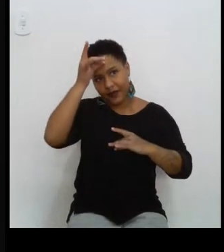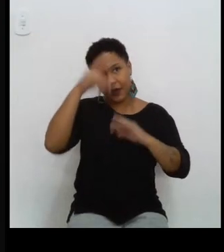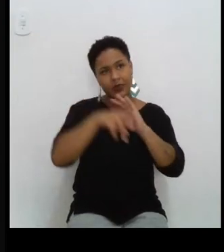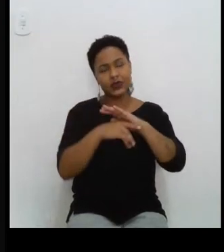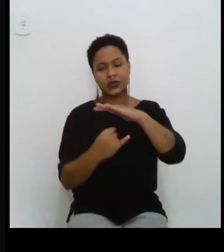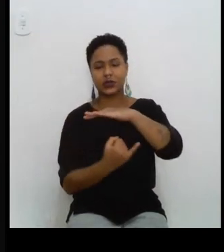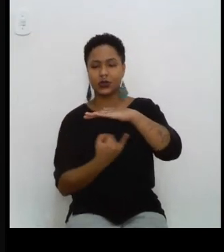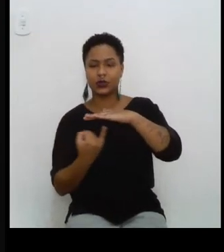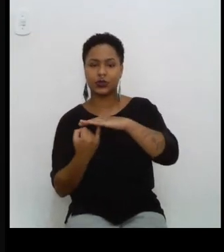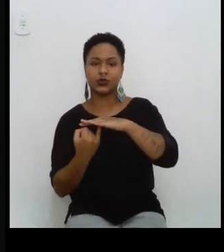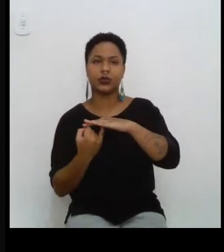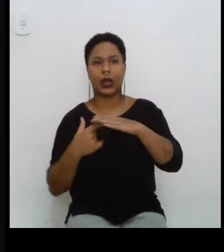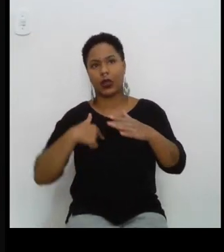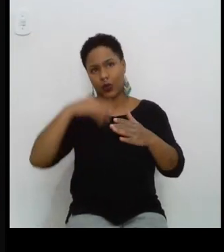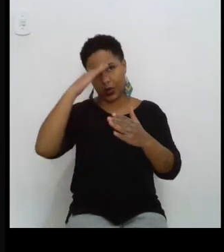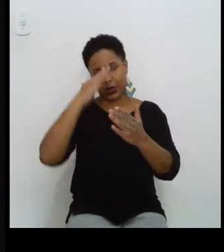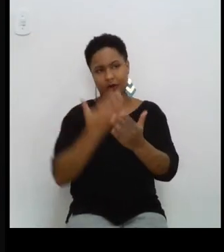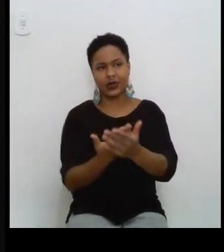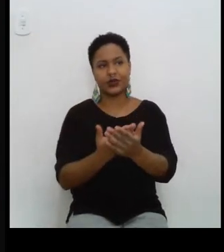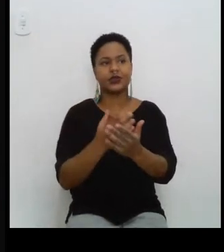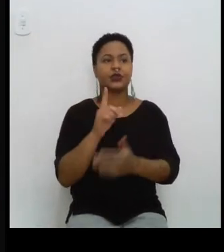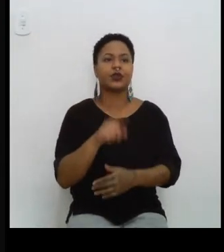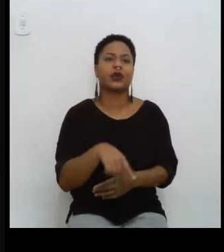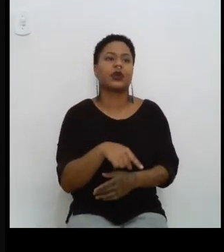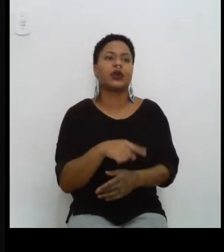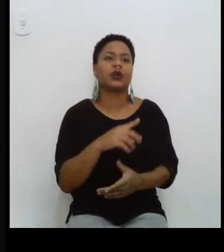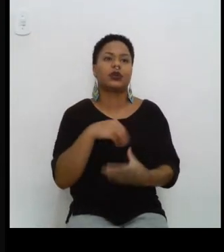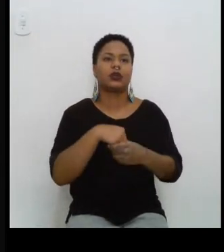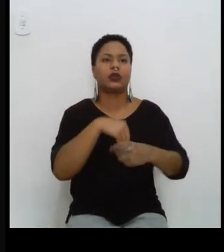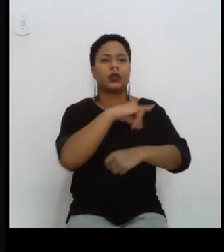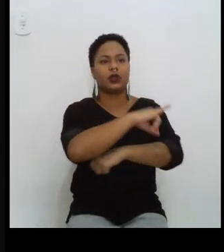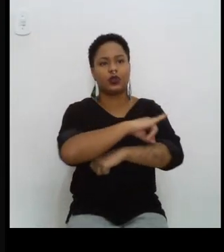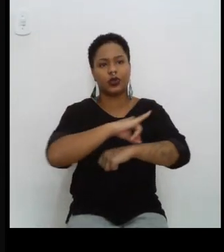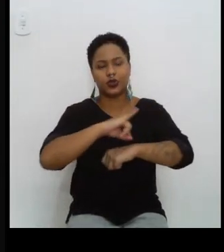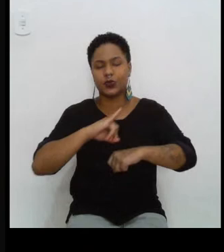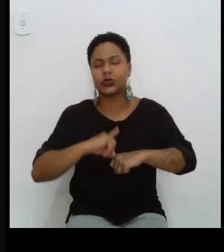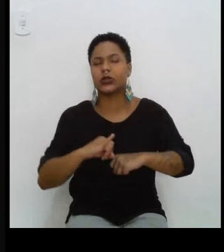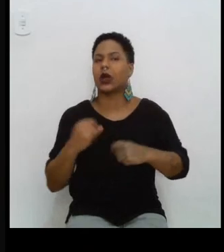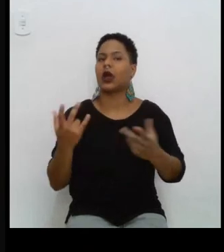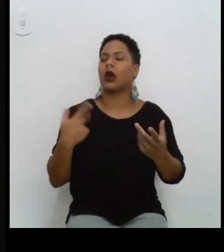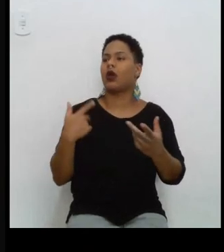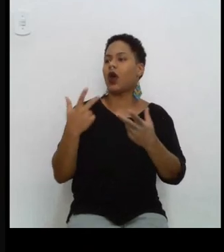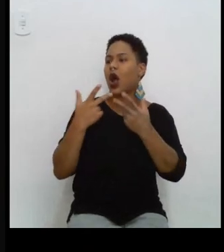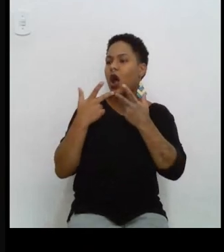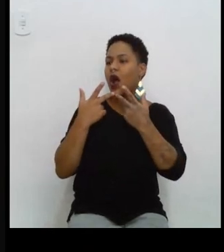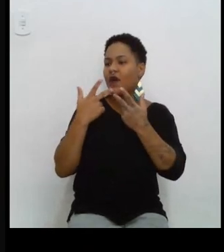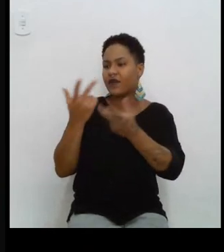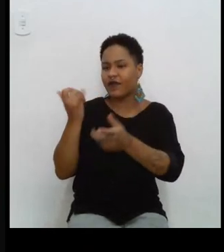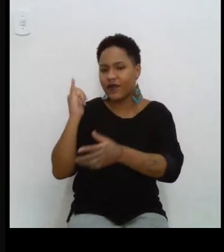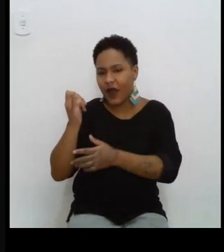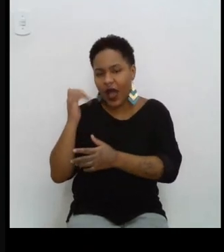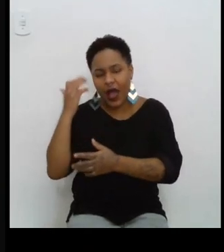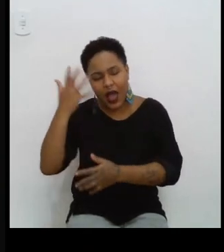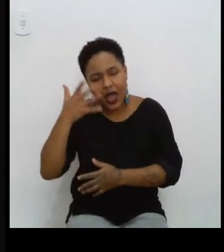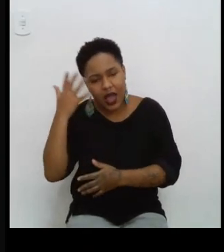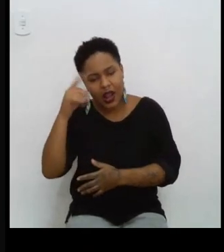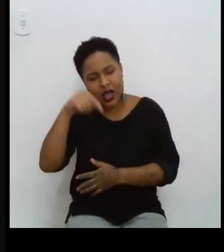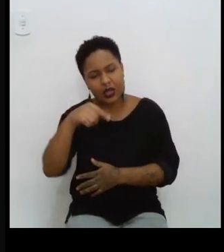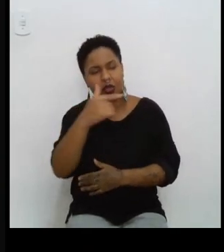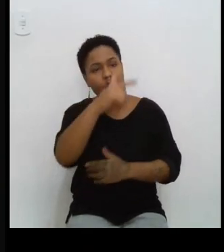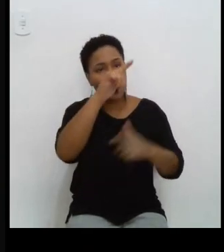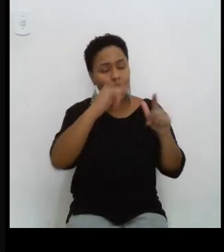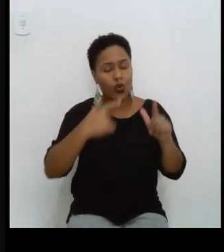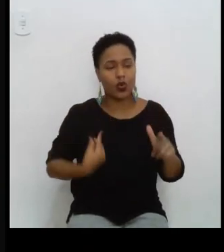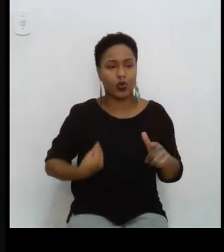que eu acho que fico imaginando também nas Exposições nessas falas tão aqui em outras palavras em outras presenças elas às vezes